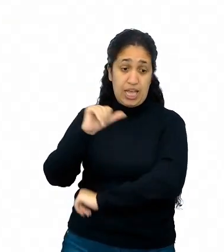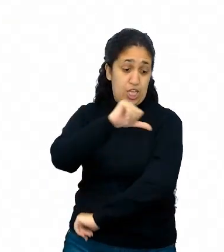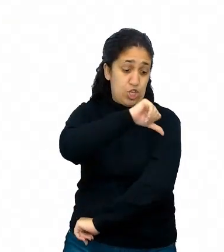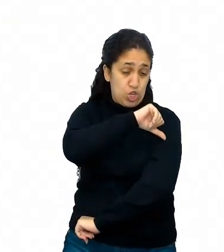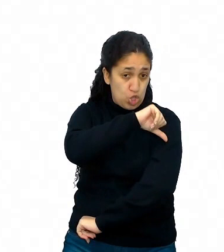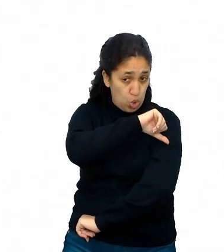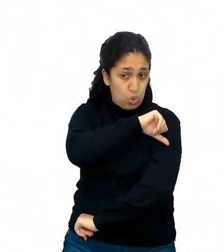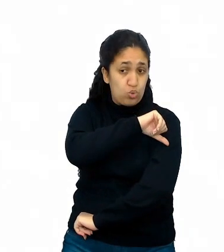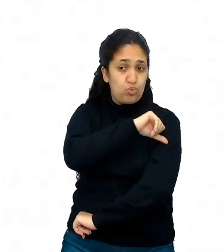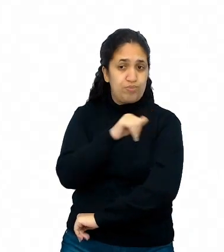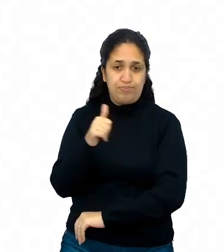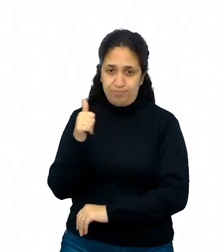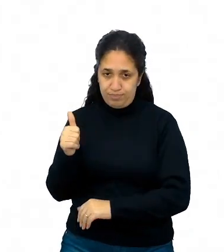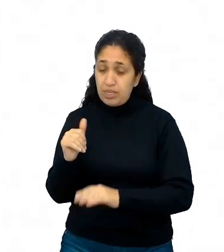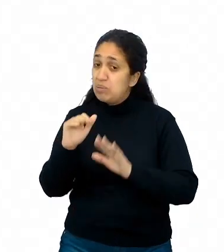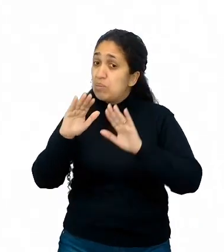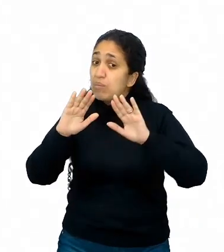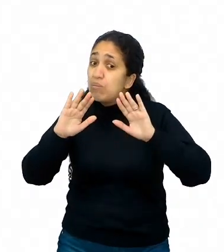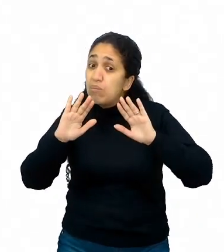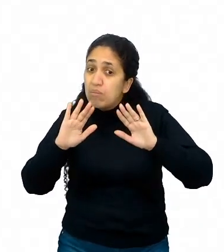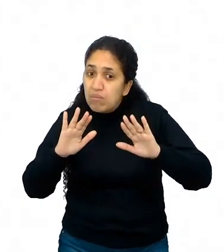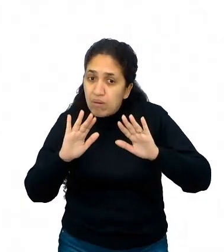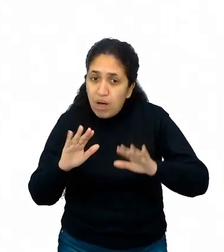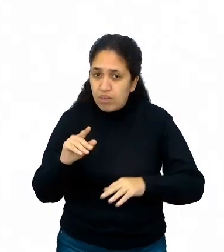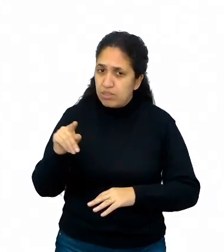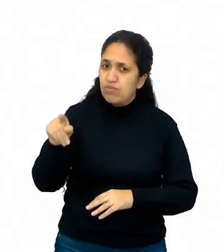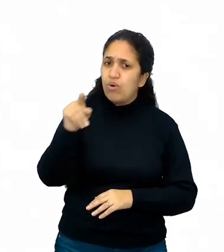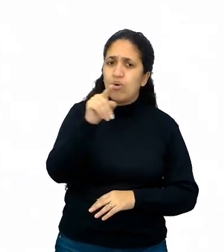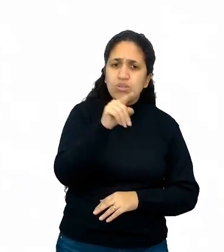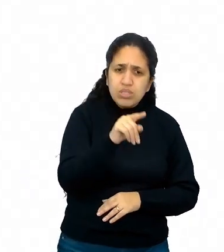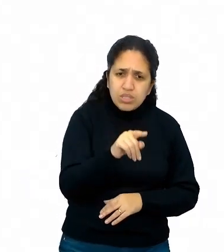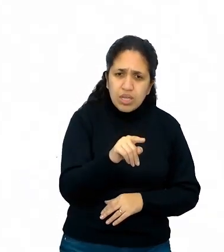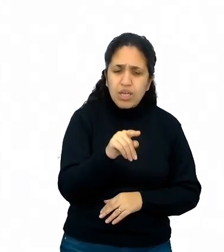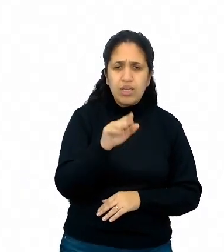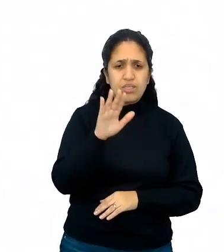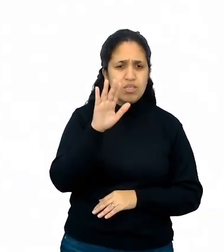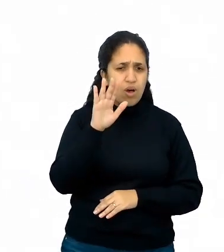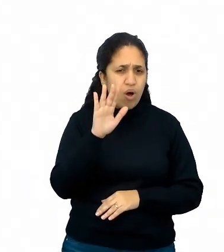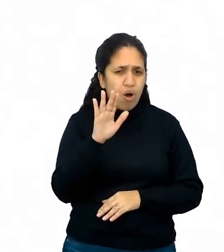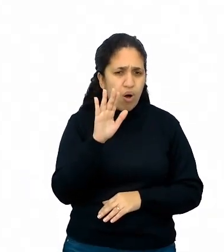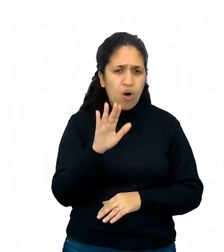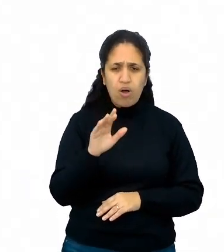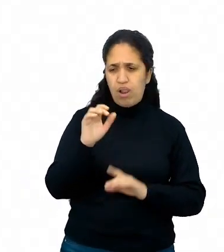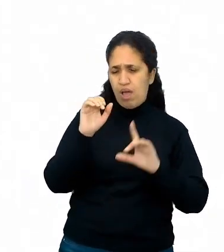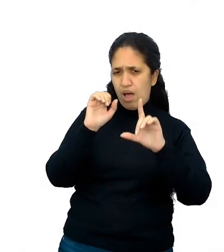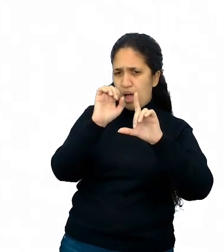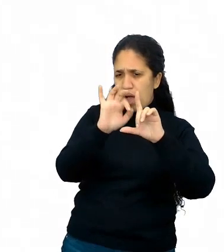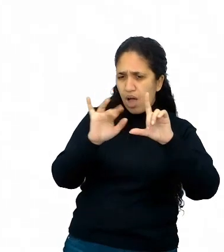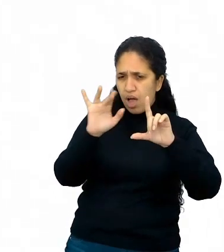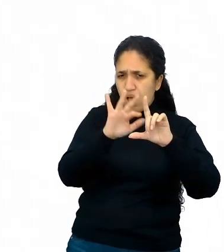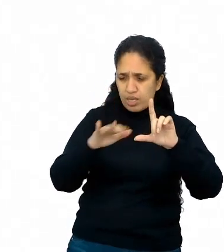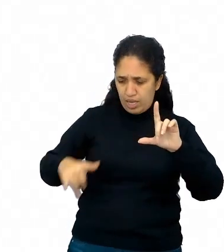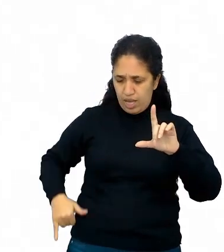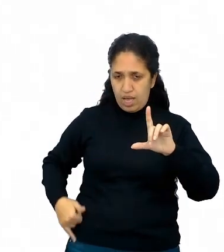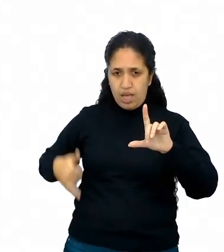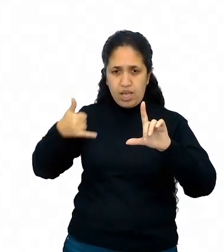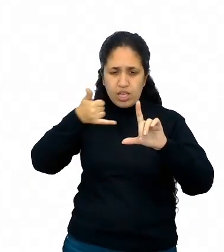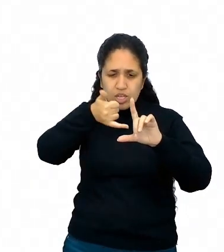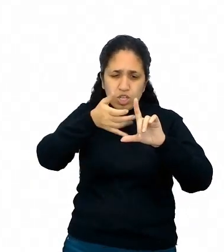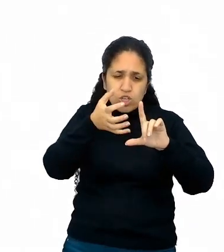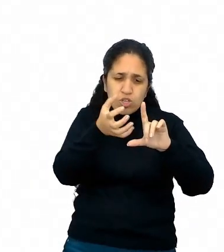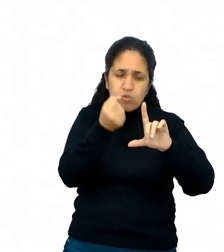vou repetir. Mas, se vocês agora, quem pegou lá o QR Code, abriu o celular, já está